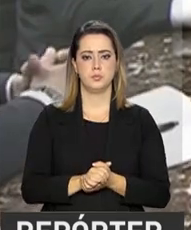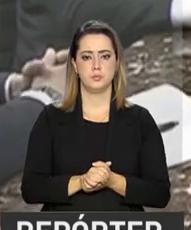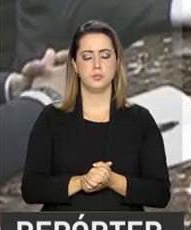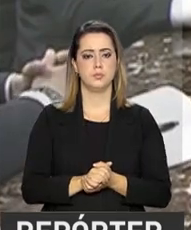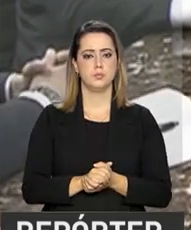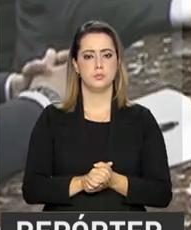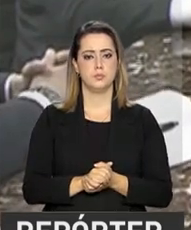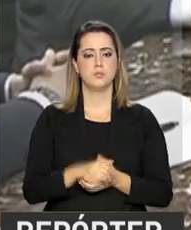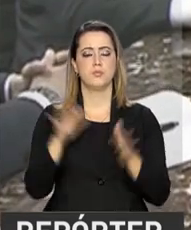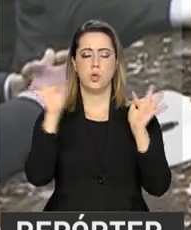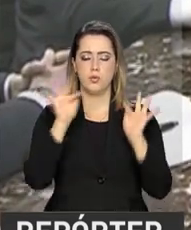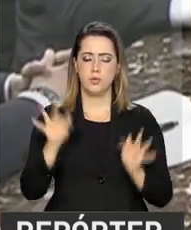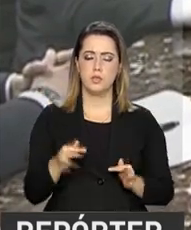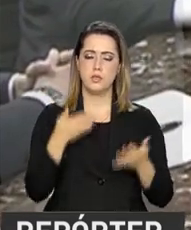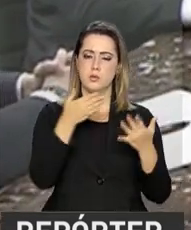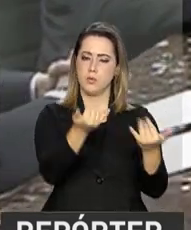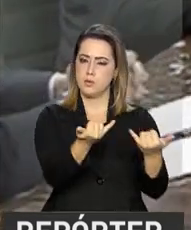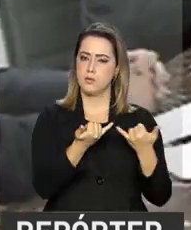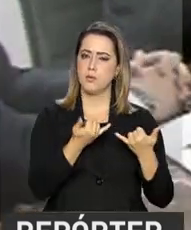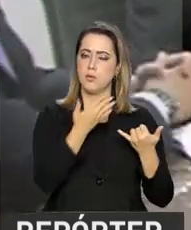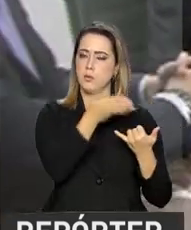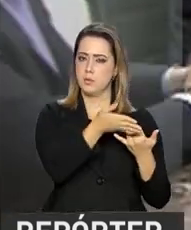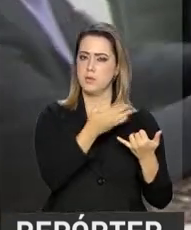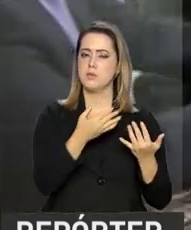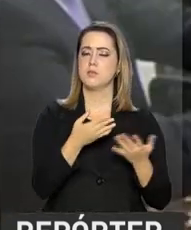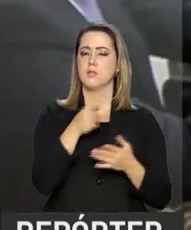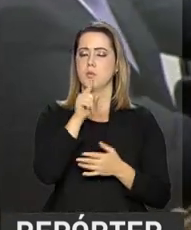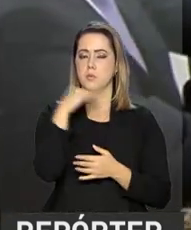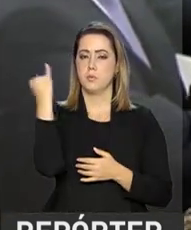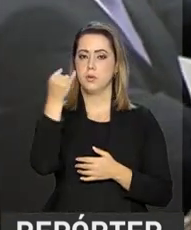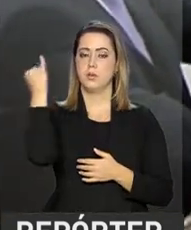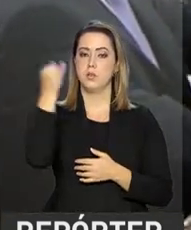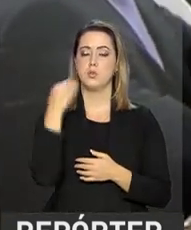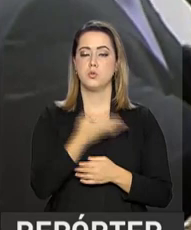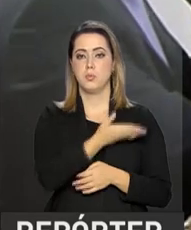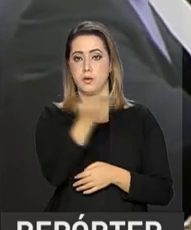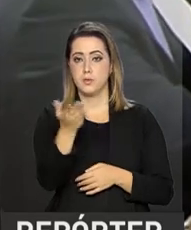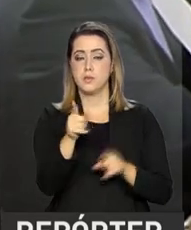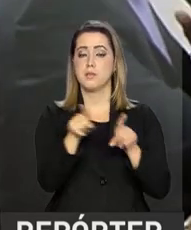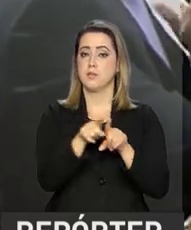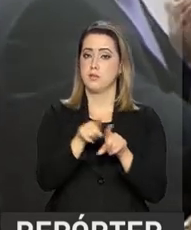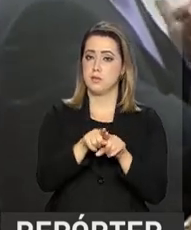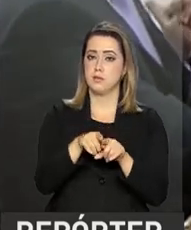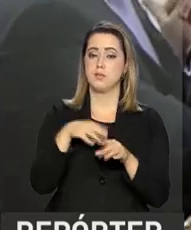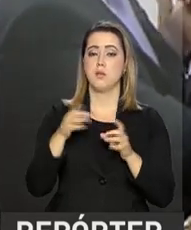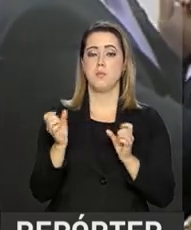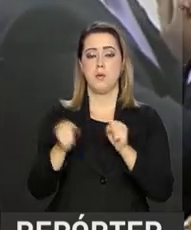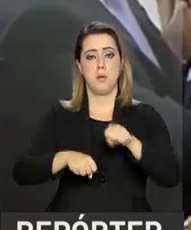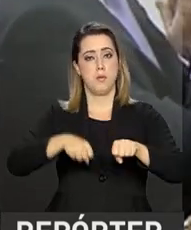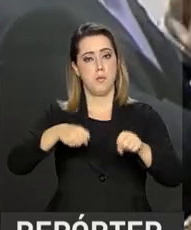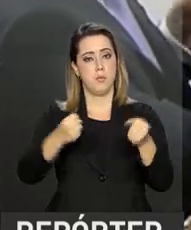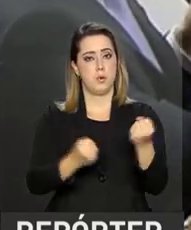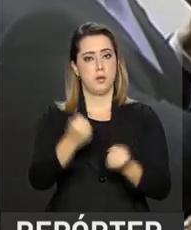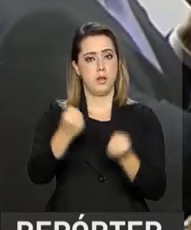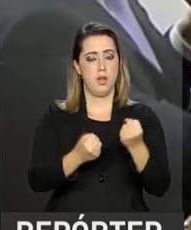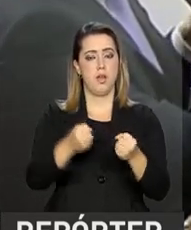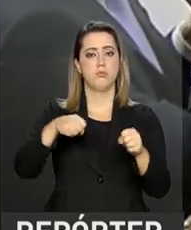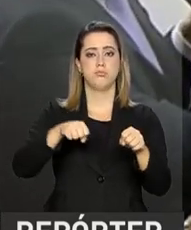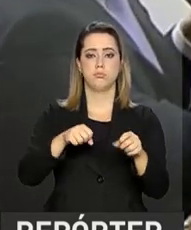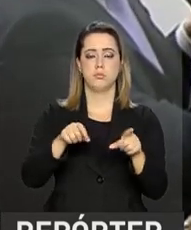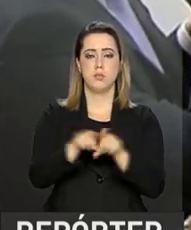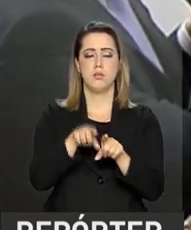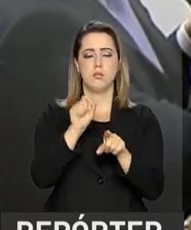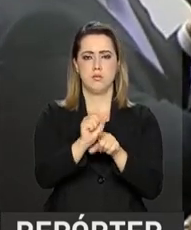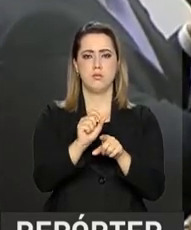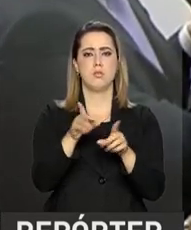Eu recebo muita satisfação essa informação. Acho que vai ser importantíssimo, importante para vocês. O mercado de automóveis, enfim, veículos automotivos está